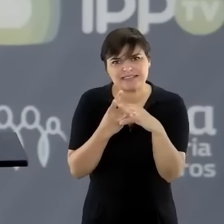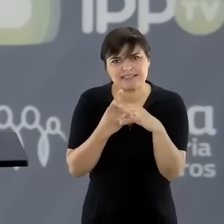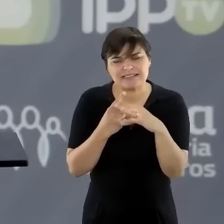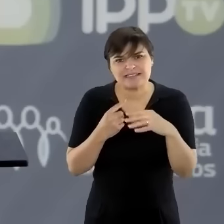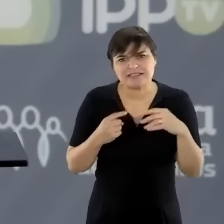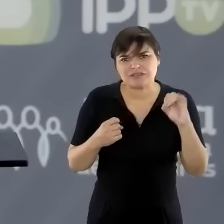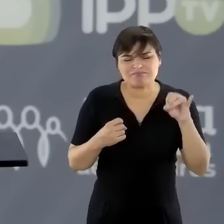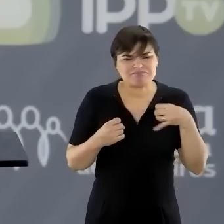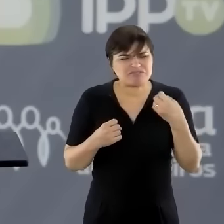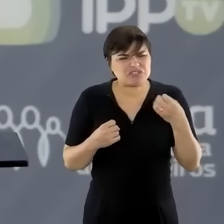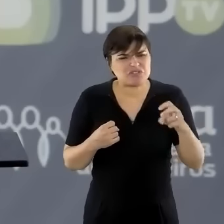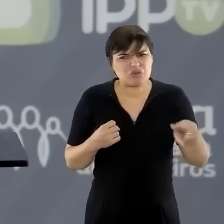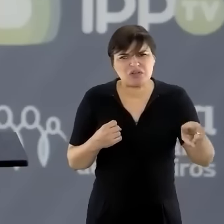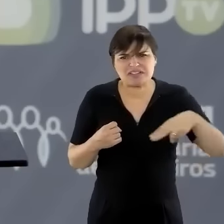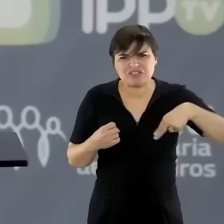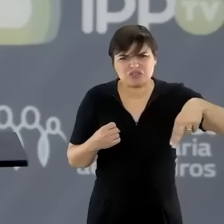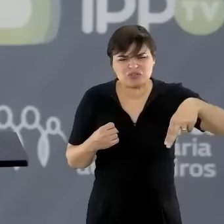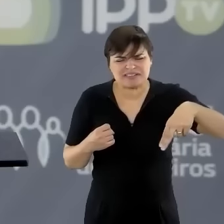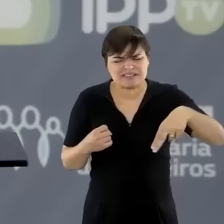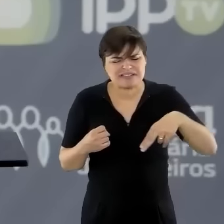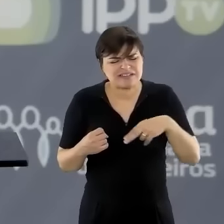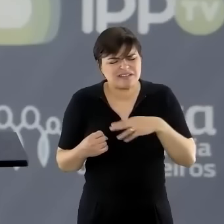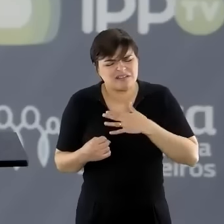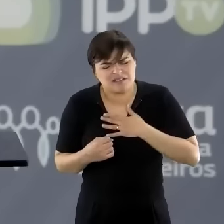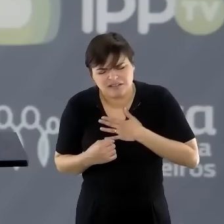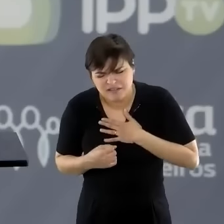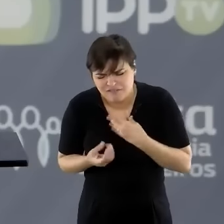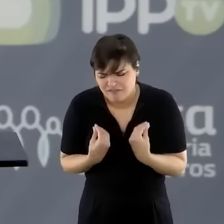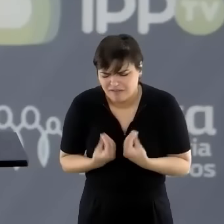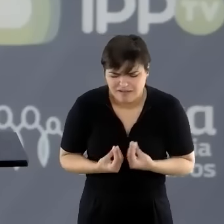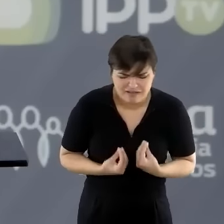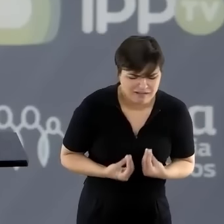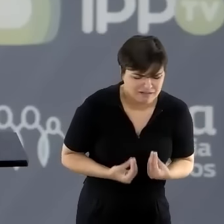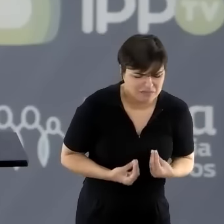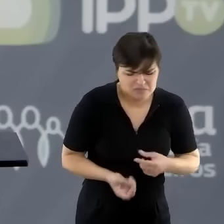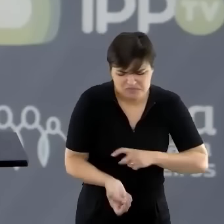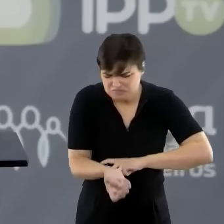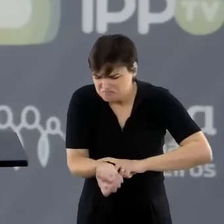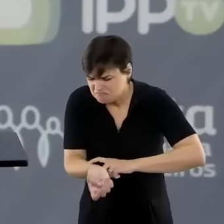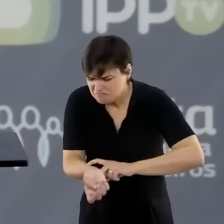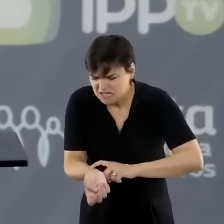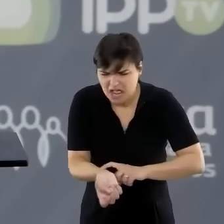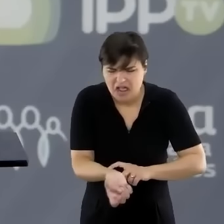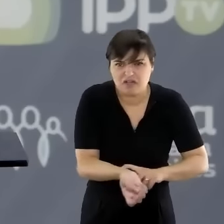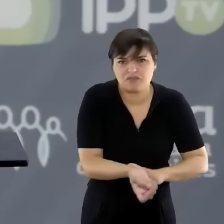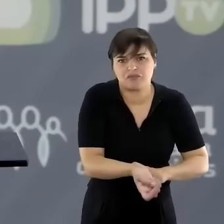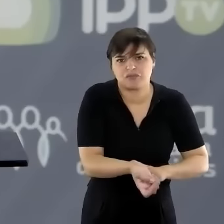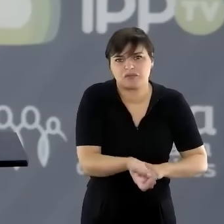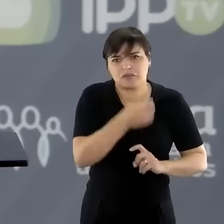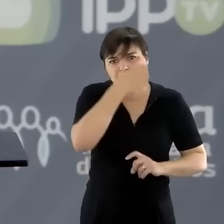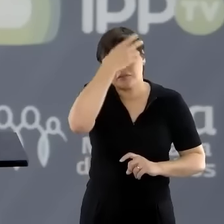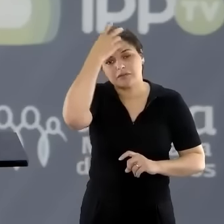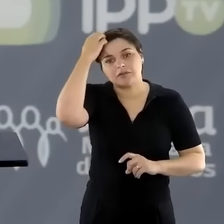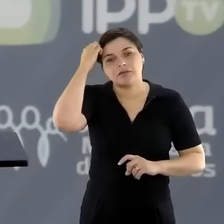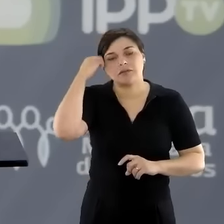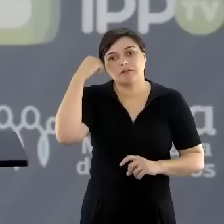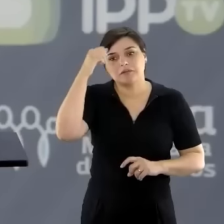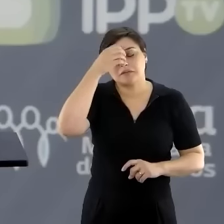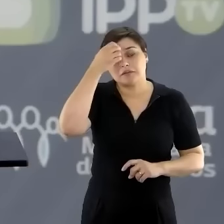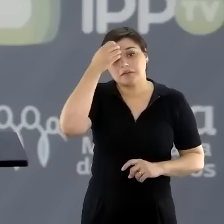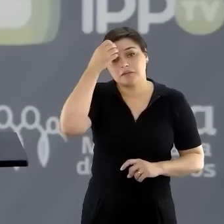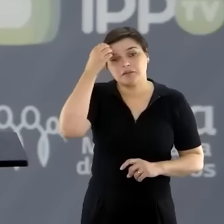destruição não vem sobre nínive a destruição vem sobre a planta que trazia conforto para Jonas